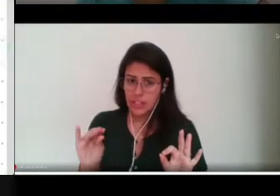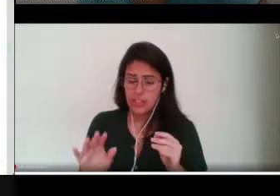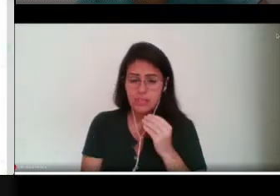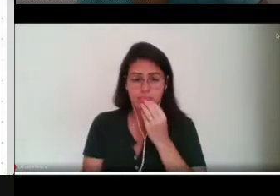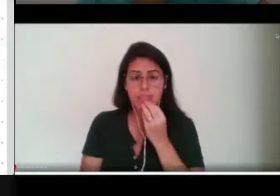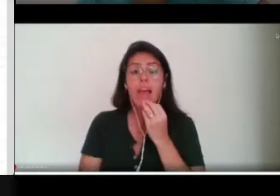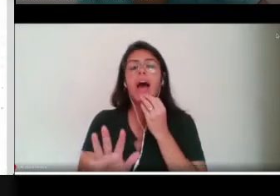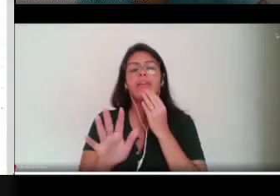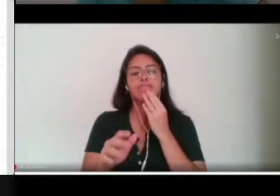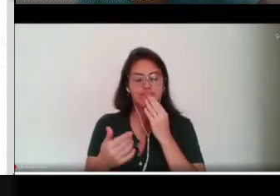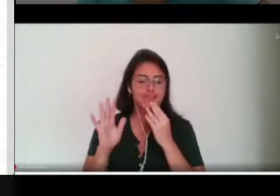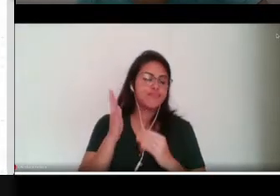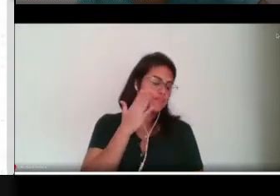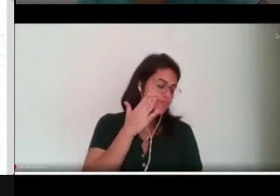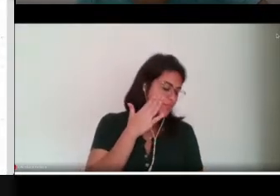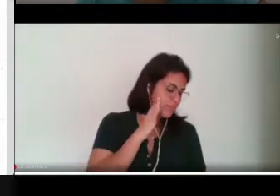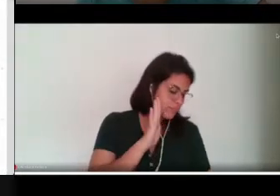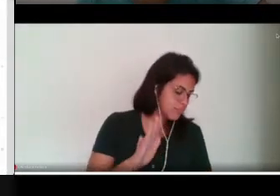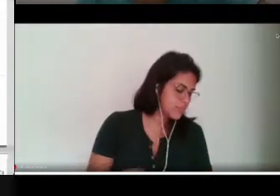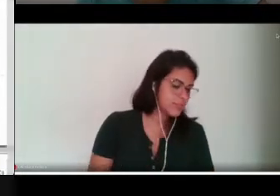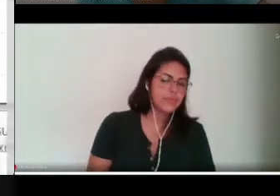Vou desativar o negócio aqui.